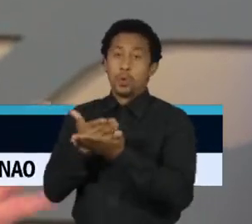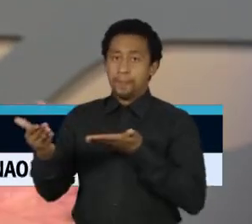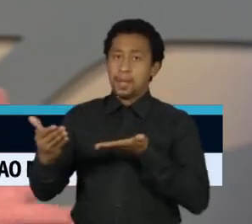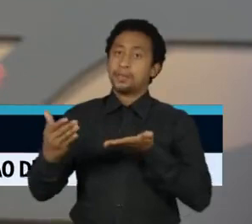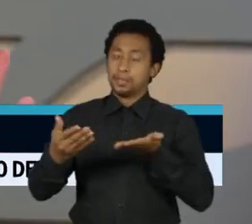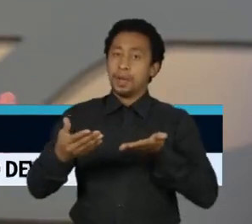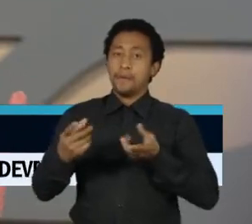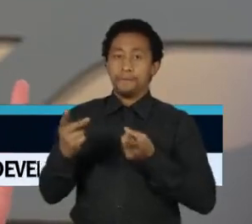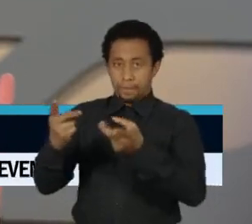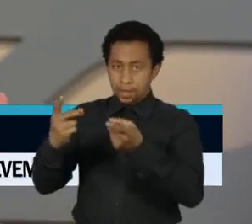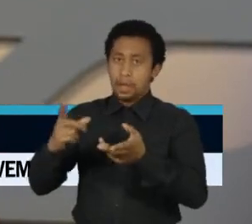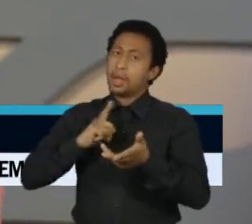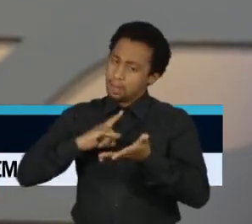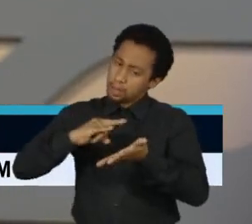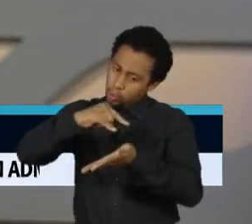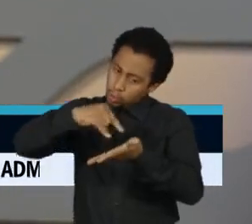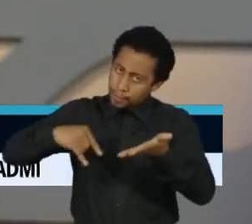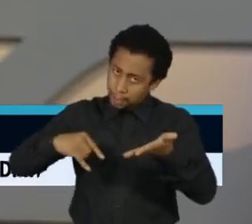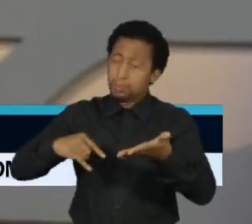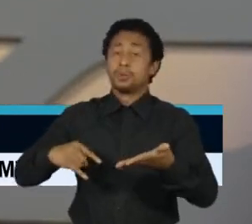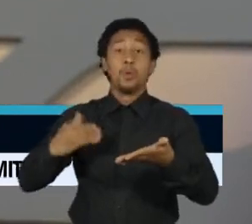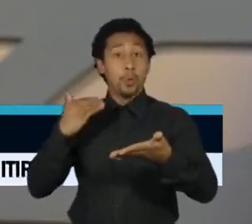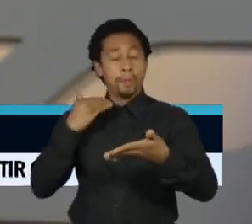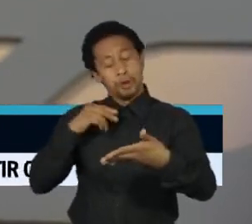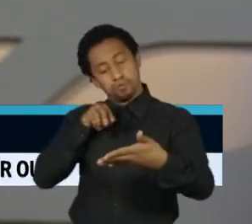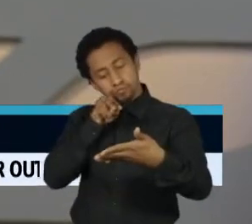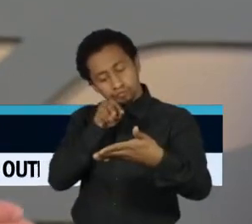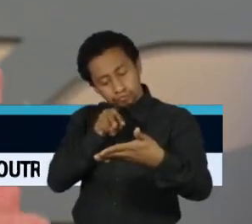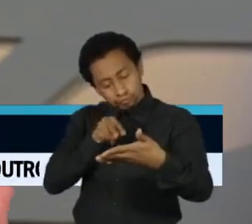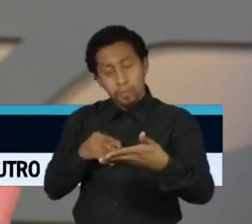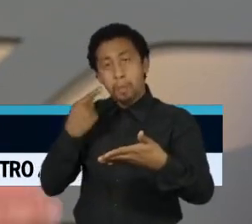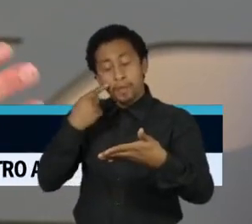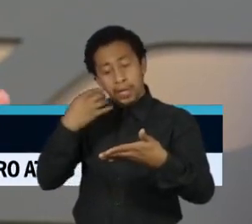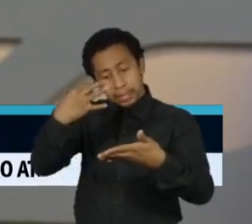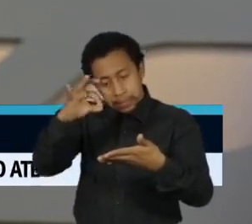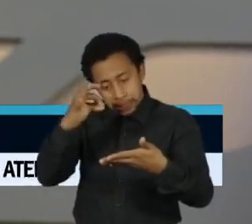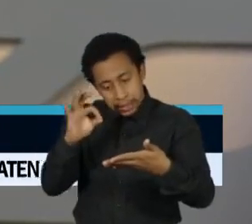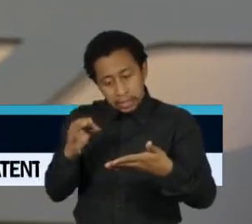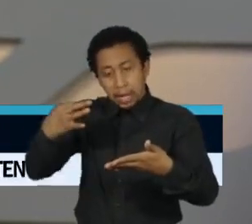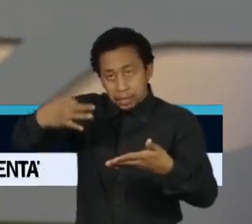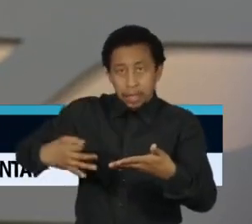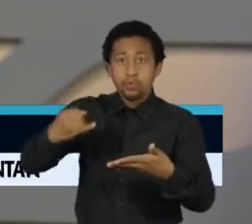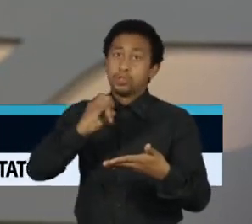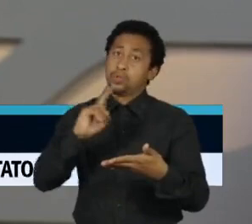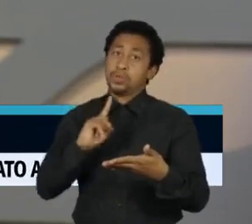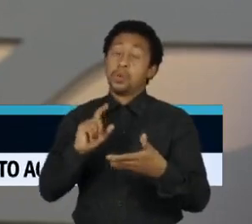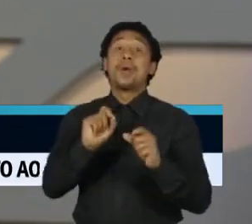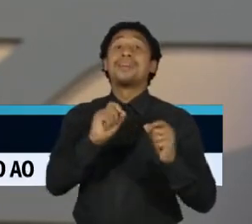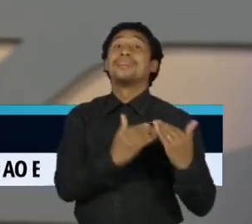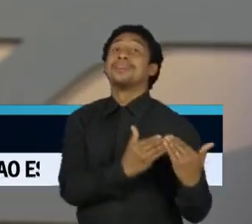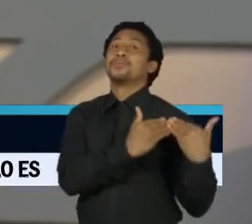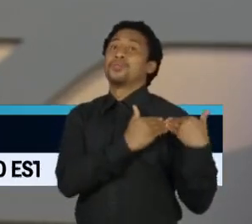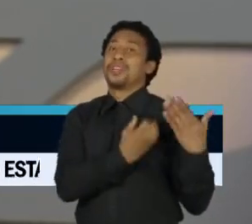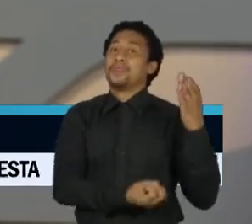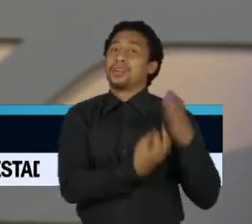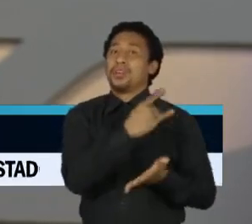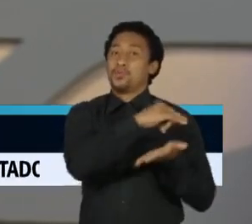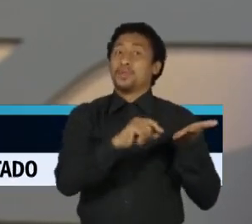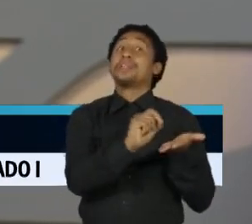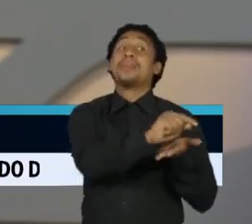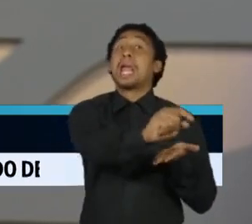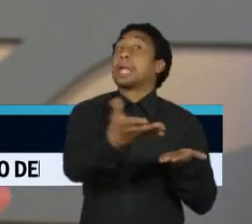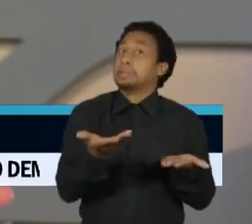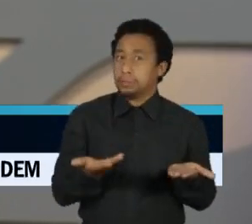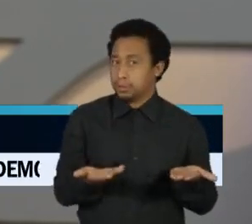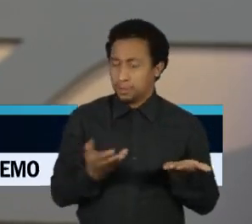documentado. E aí, a responsabilidade de alguém produzir uma documentação que, de fato, ateste tudo aquilo que o Cortella falou, que não vende